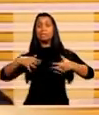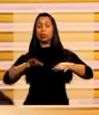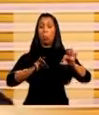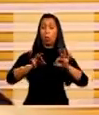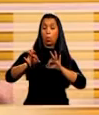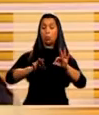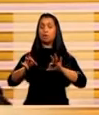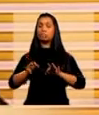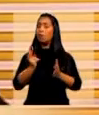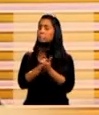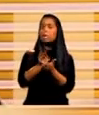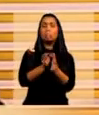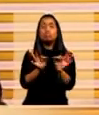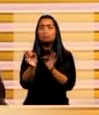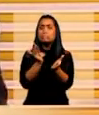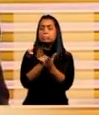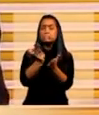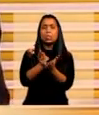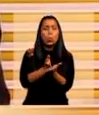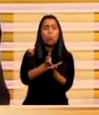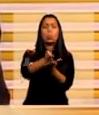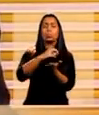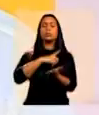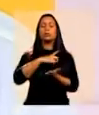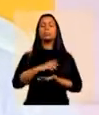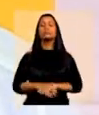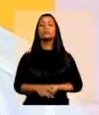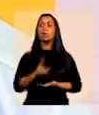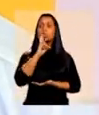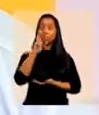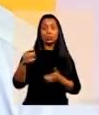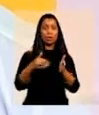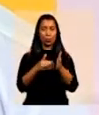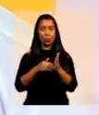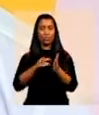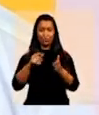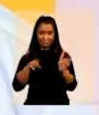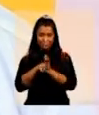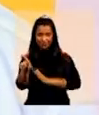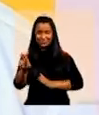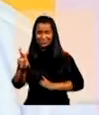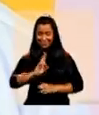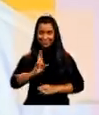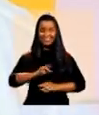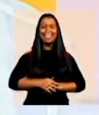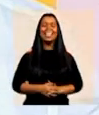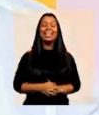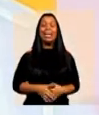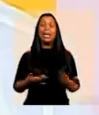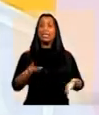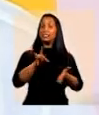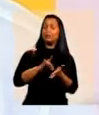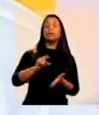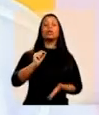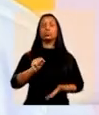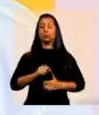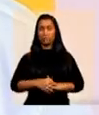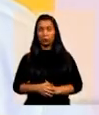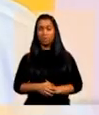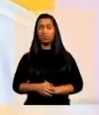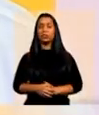ficar tão organizado ou sempre foi organizado assim? Respondendo a última pergunta, na